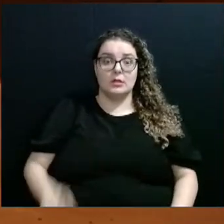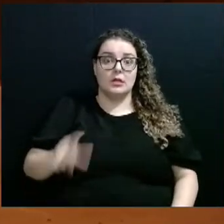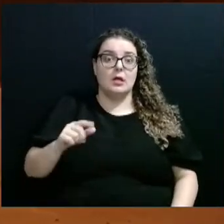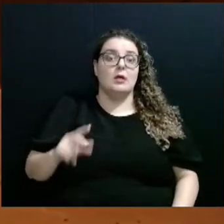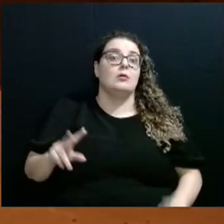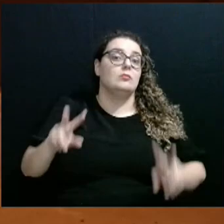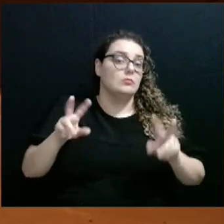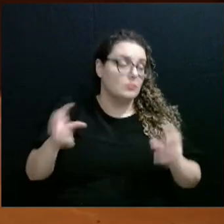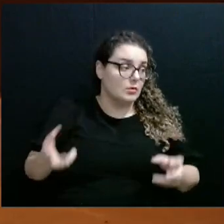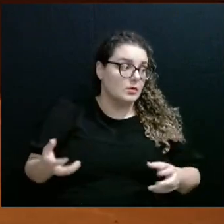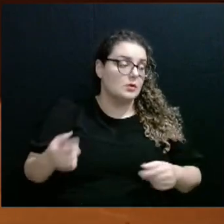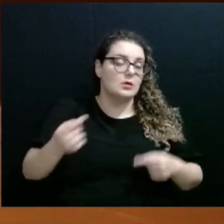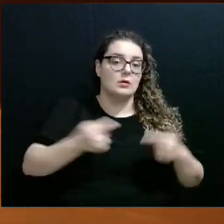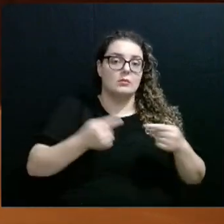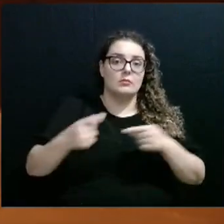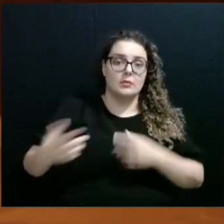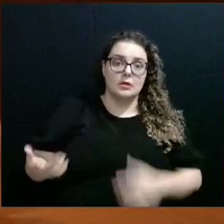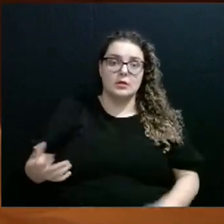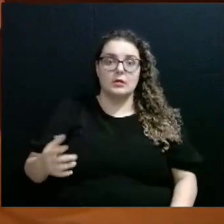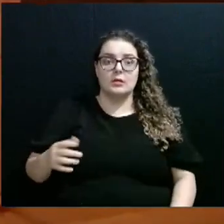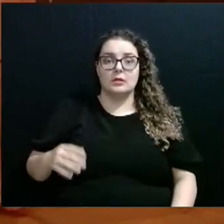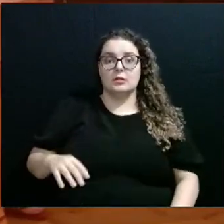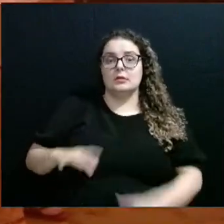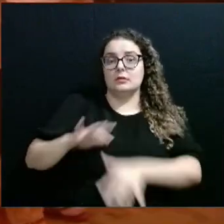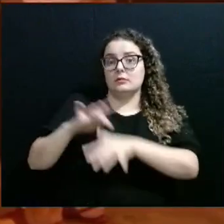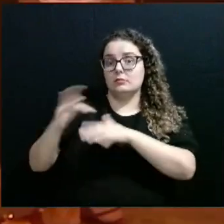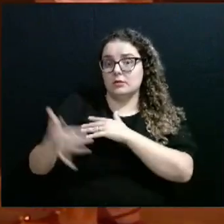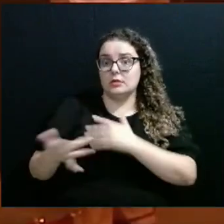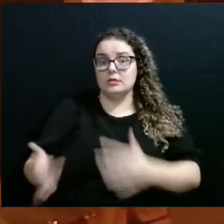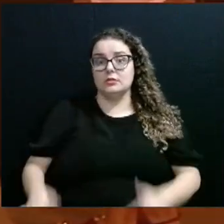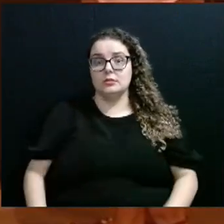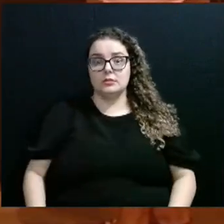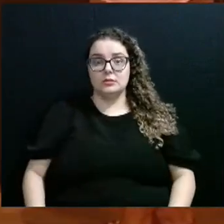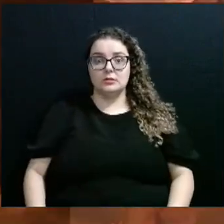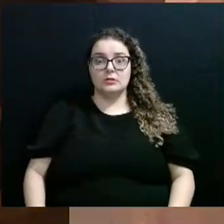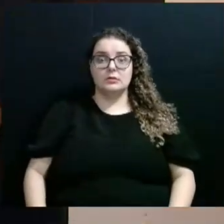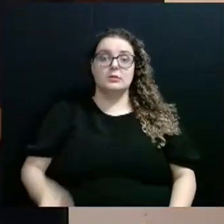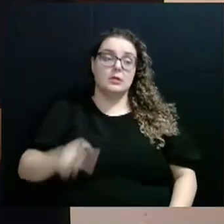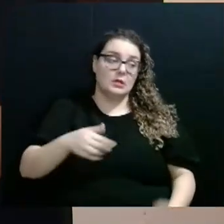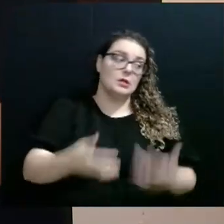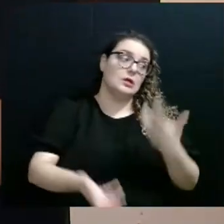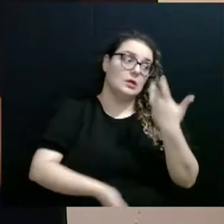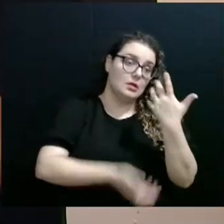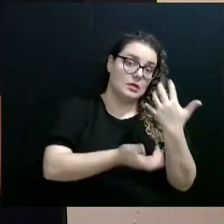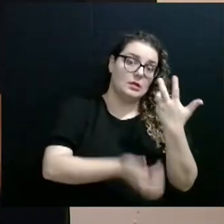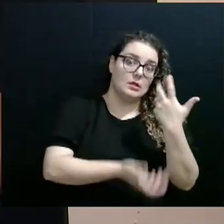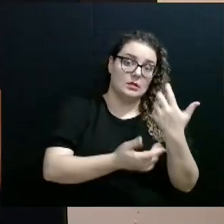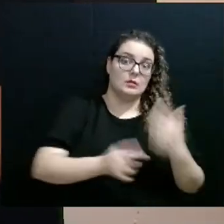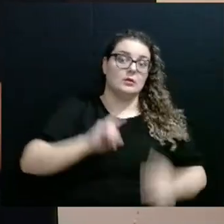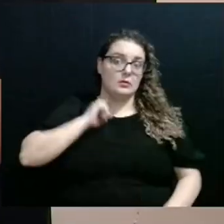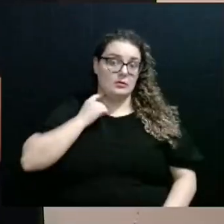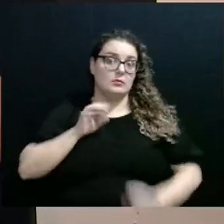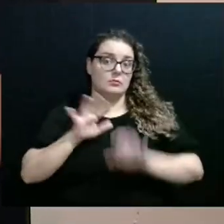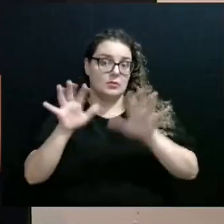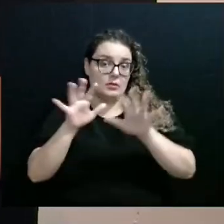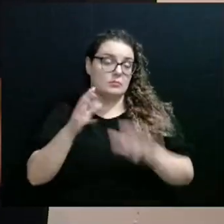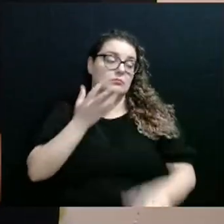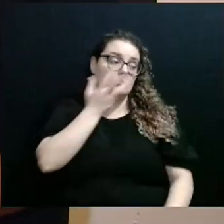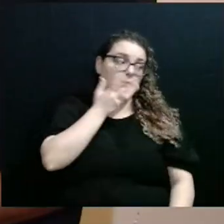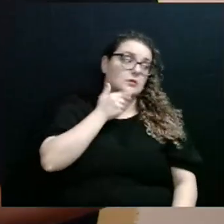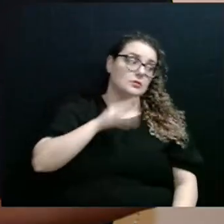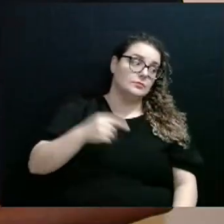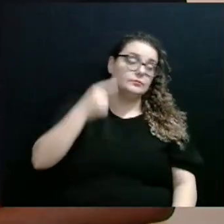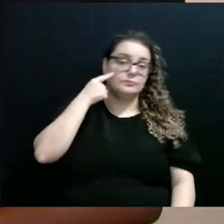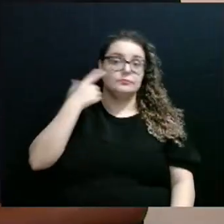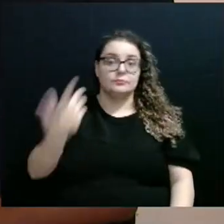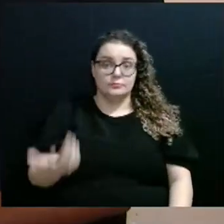bastante abordado na mídia, queimada, né? Também poluição, isso as crianças, essa é a ideia, pelo menos